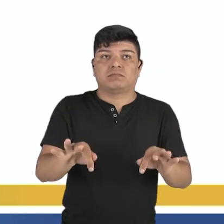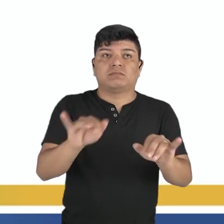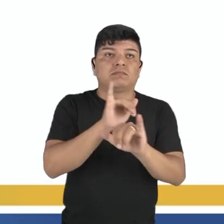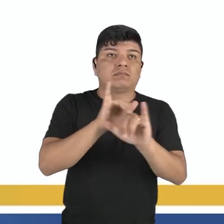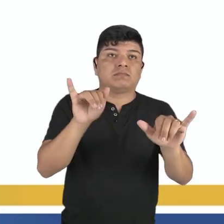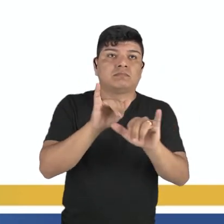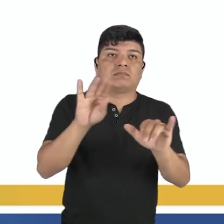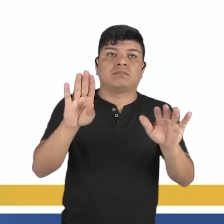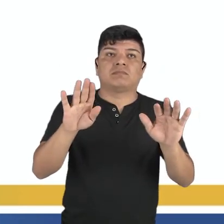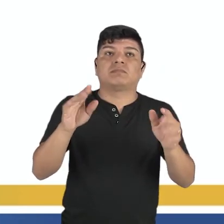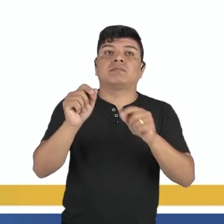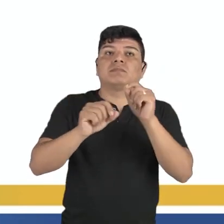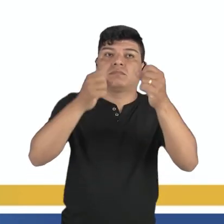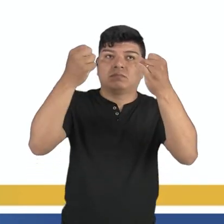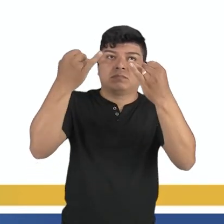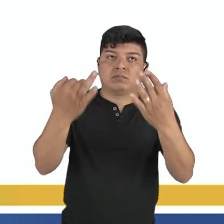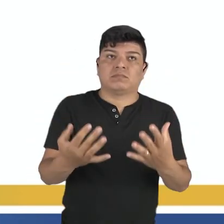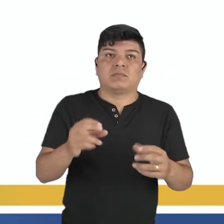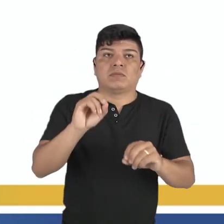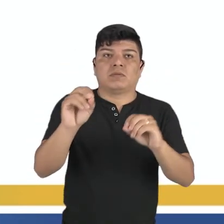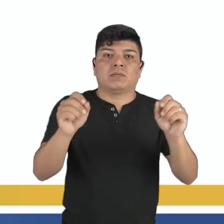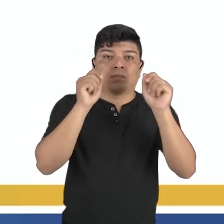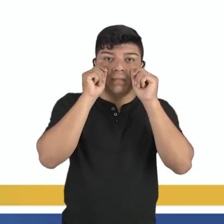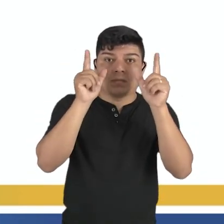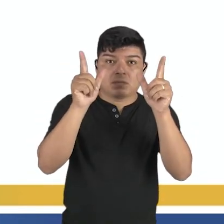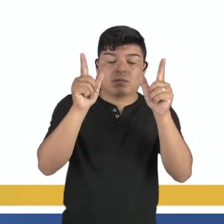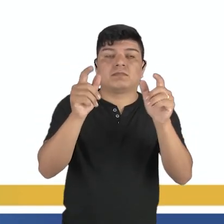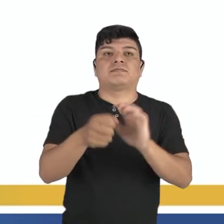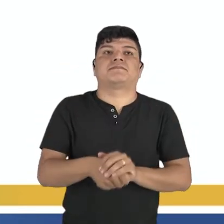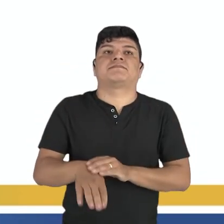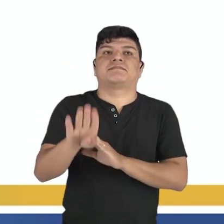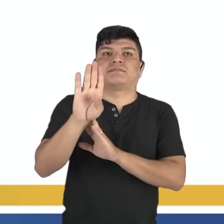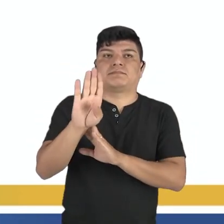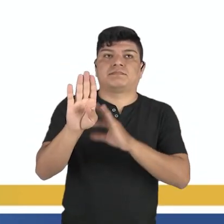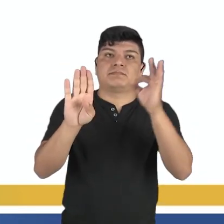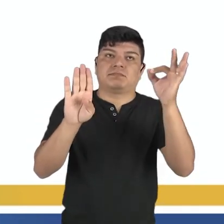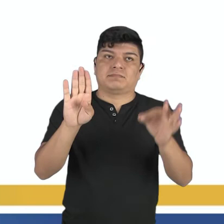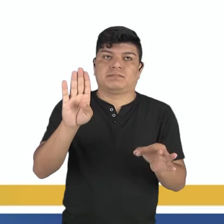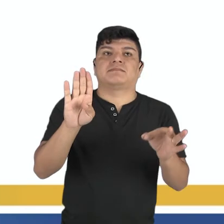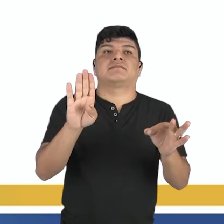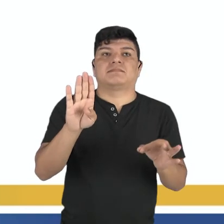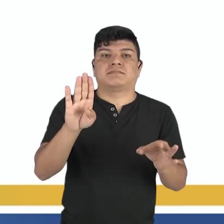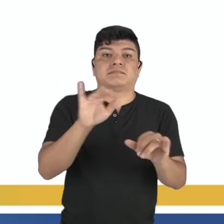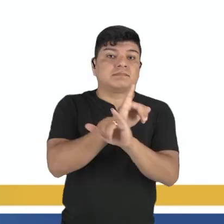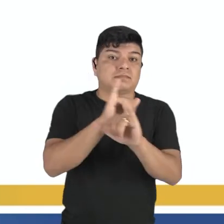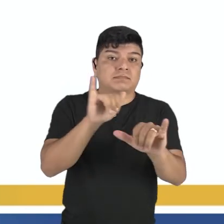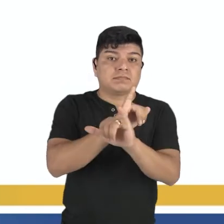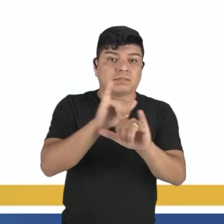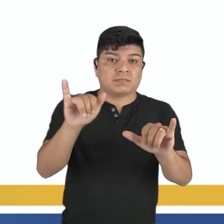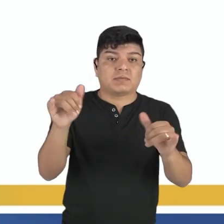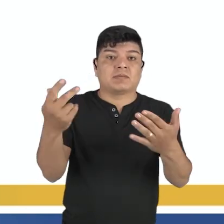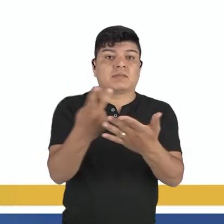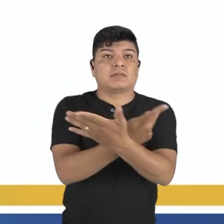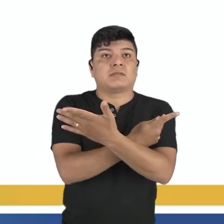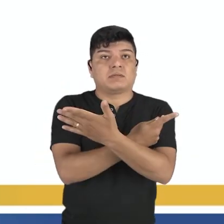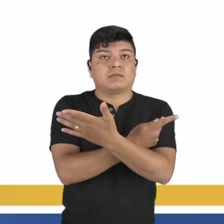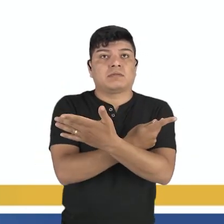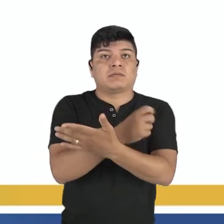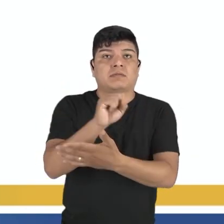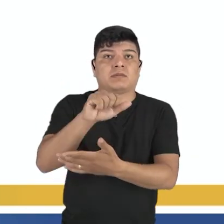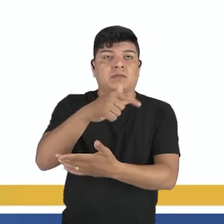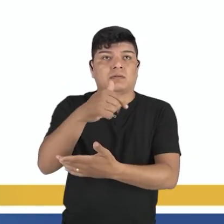divulgar, noticiar, explicar ou alertar. Noticiar. Noticiar um fato ocorrido em